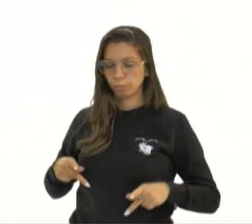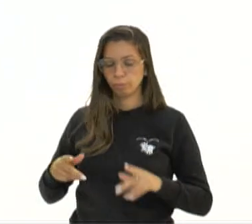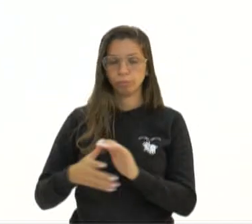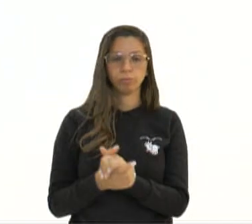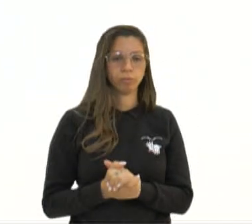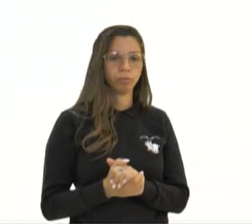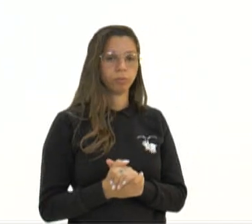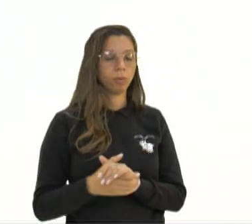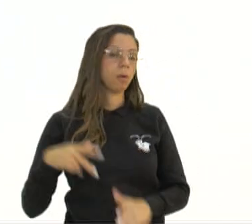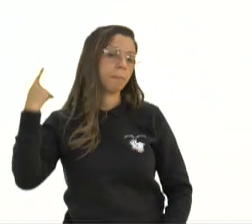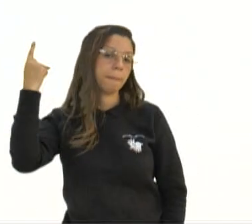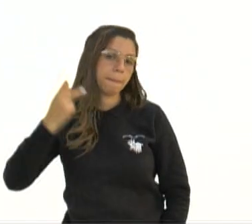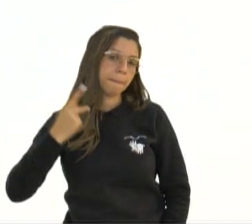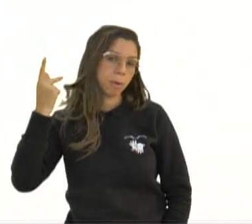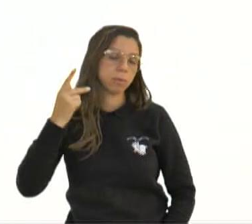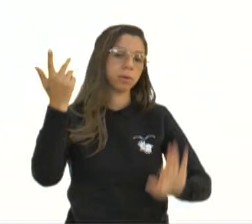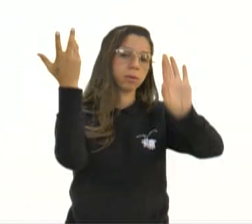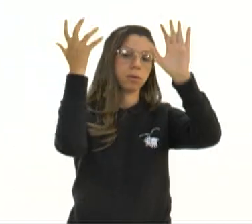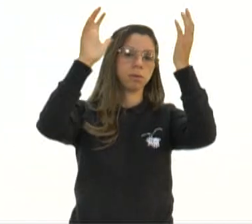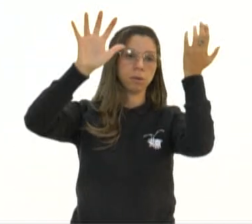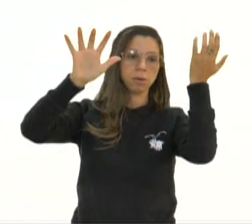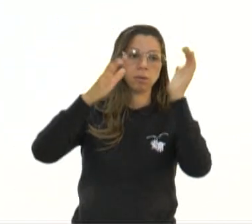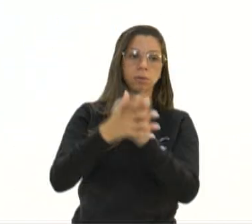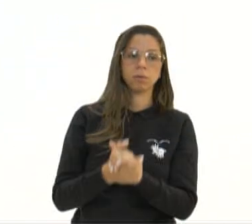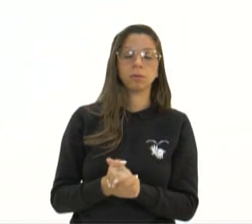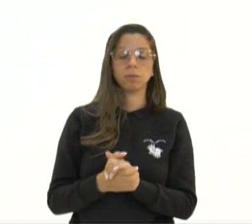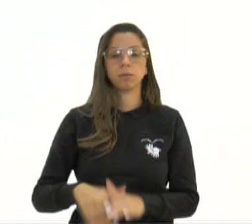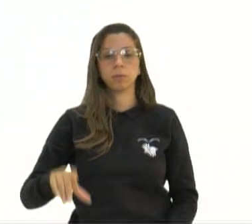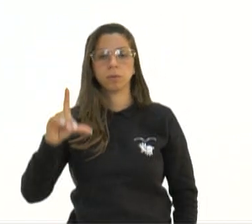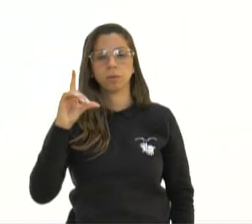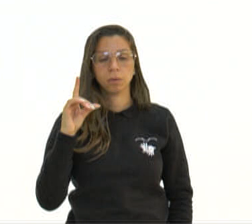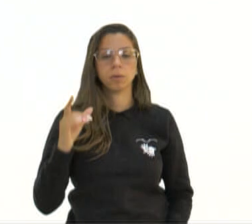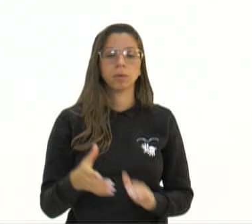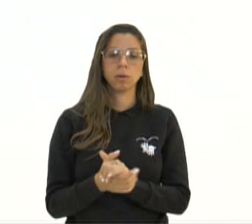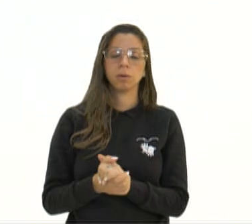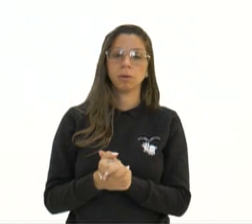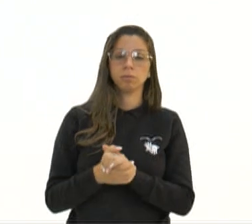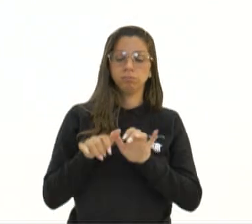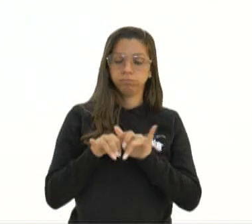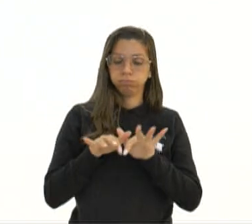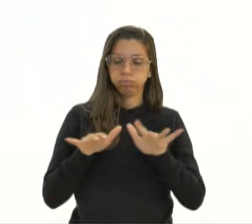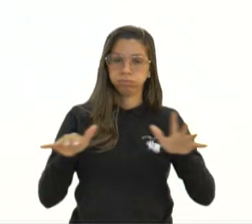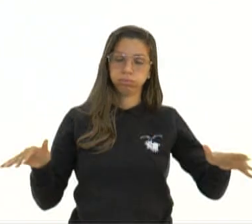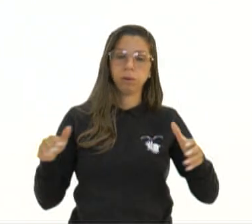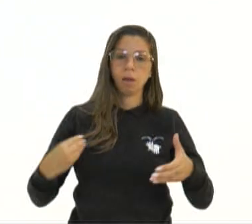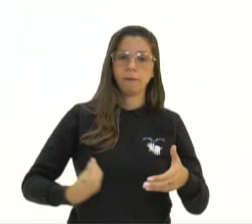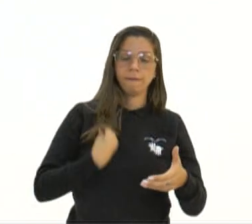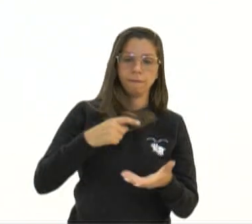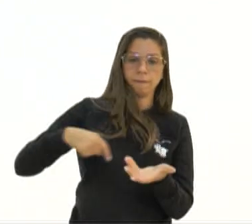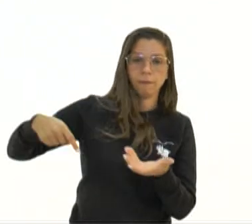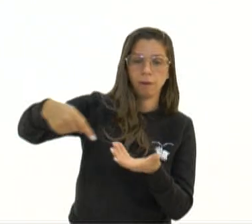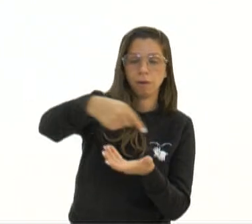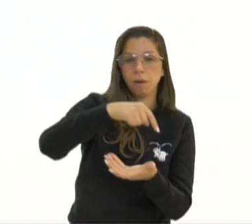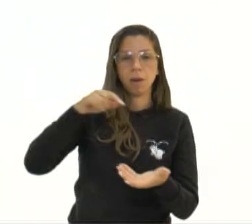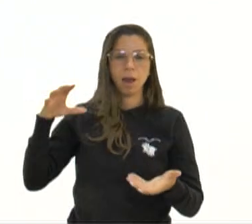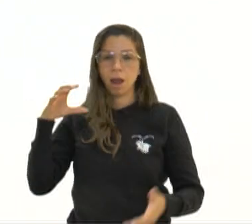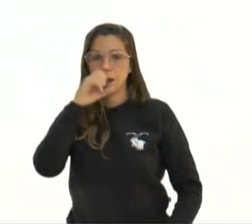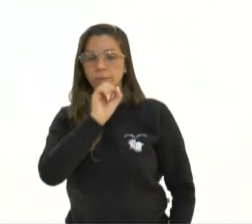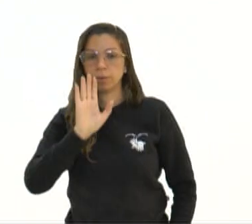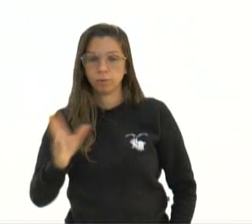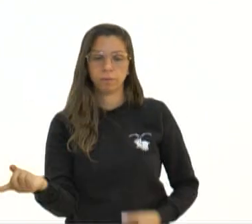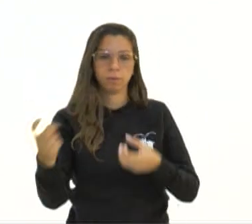ordem política e o clima. Ou letra D, fatores relacionados à globalização. Questionário, fogo rápido, já voltamos